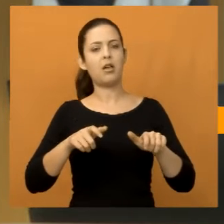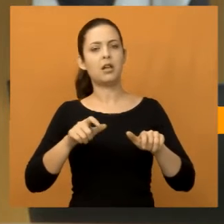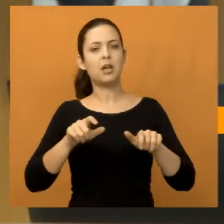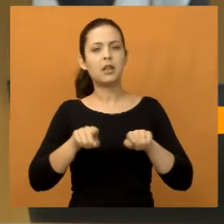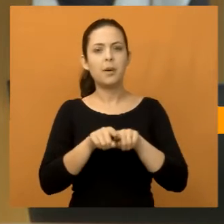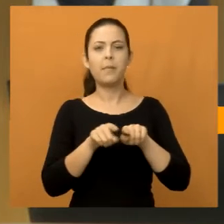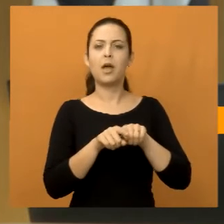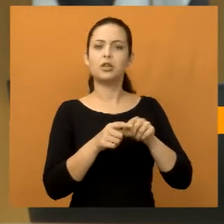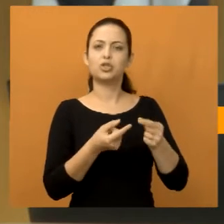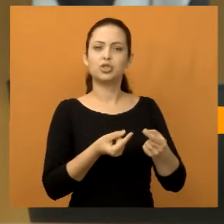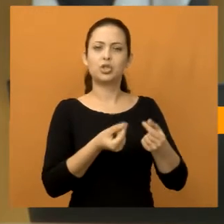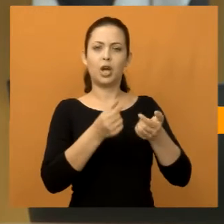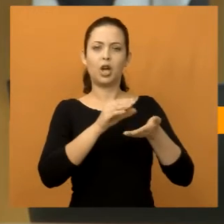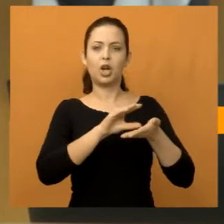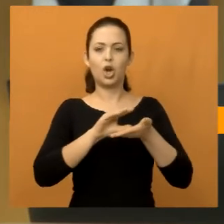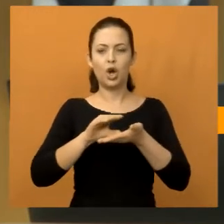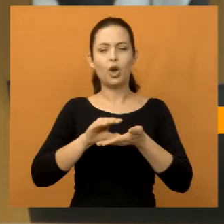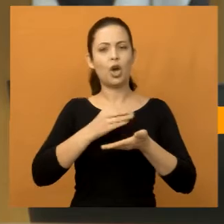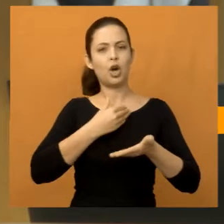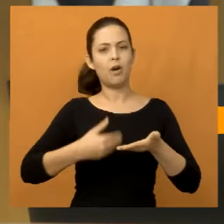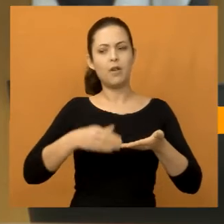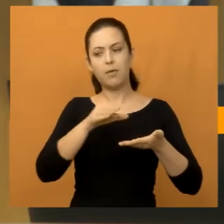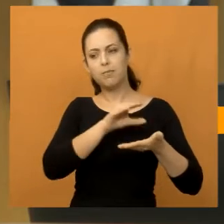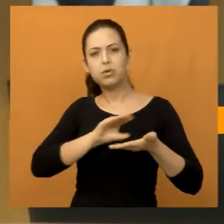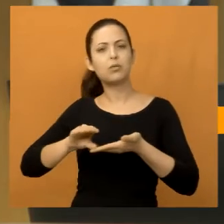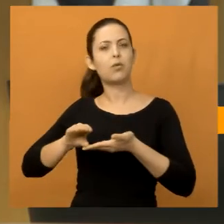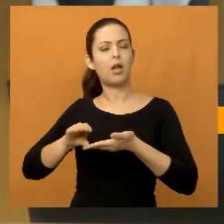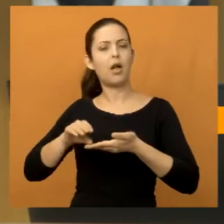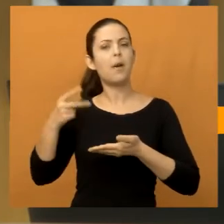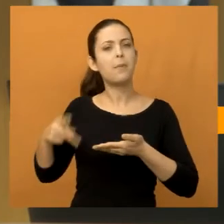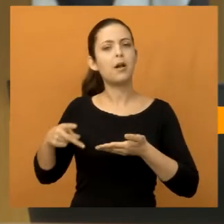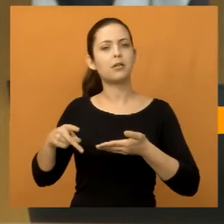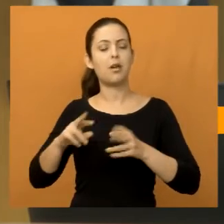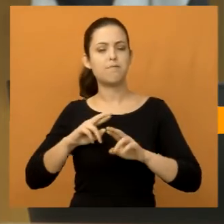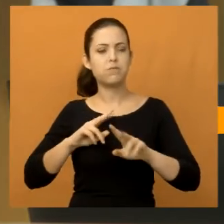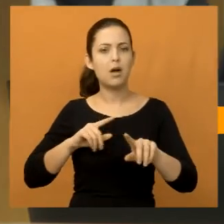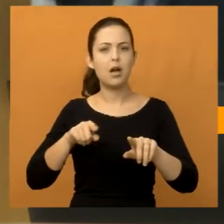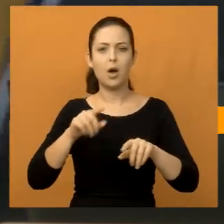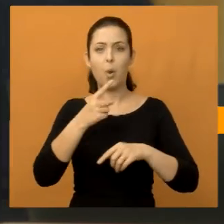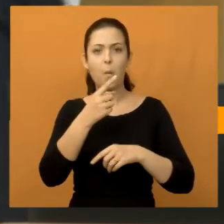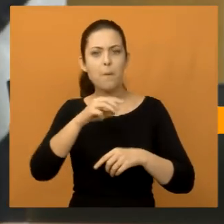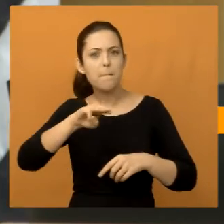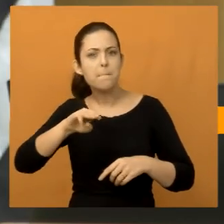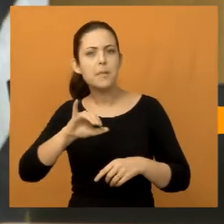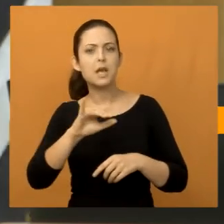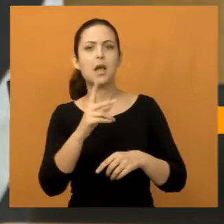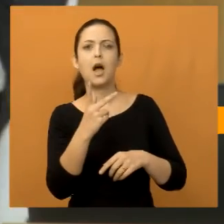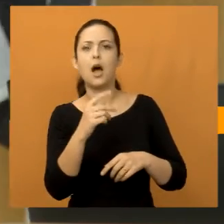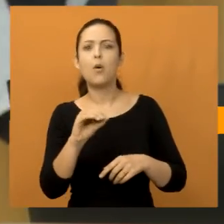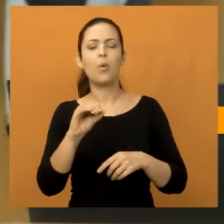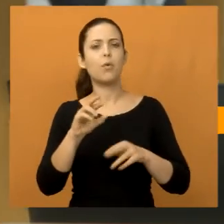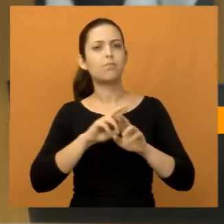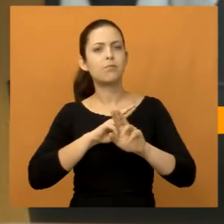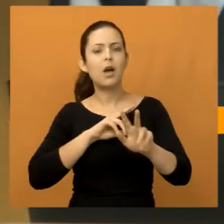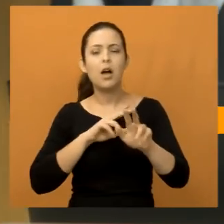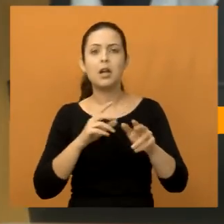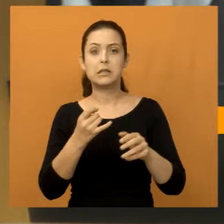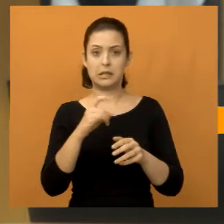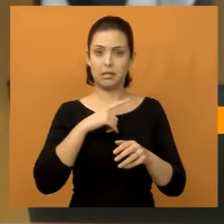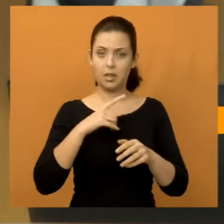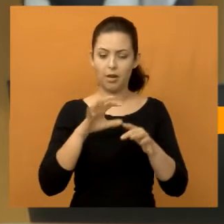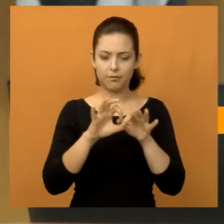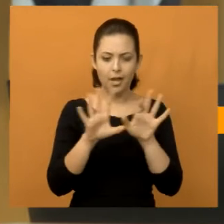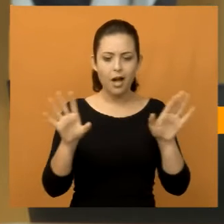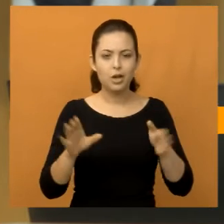devolvido o dinheiro aos cofres públicos, porque com certeza faz muita diferença. Mais de R$1 milhão. Hoje, se nós tivéssemos